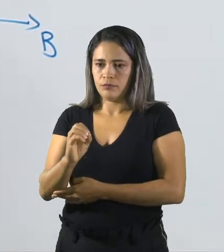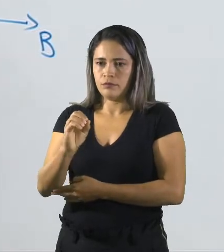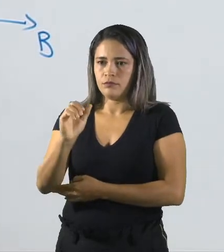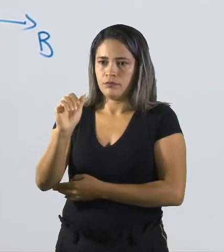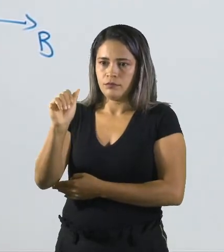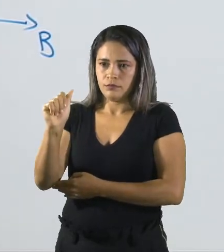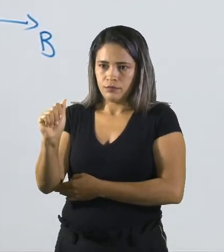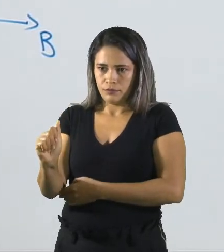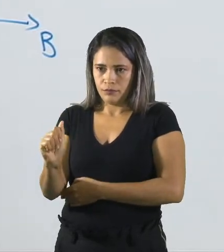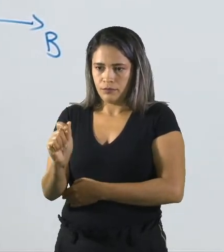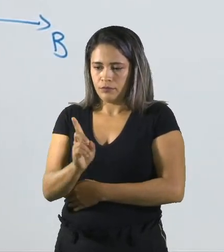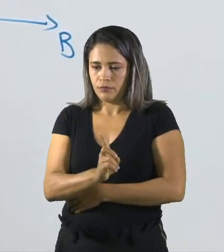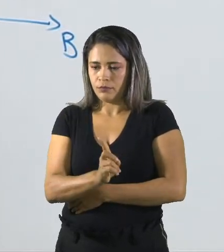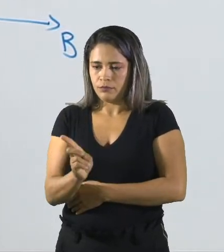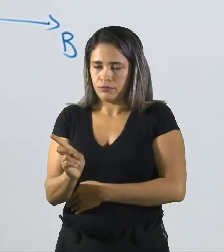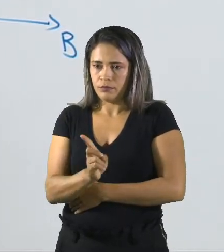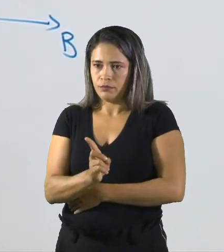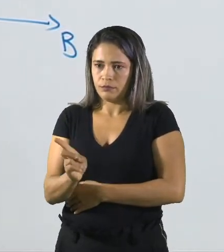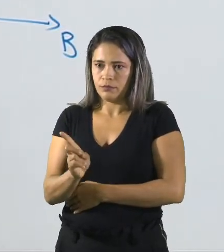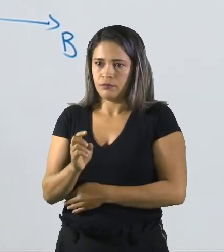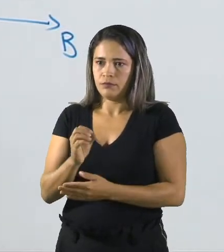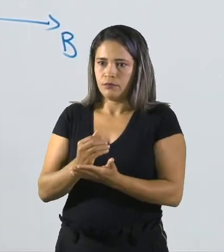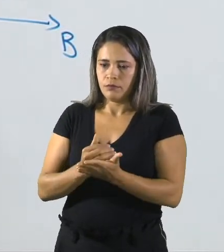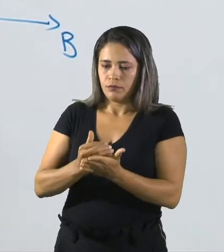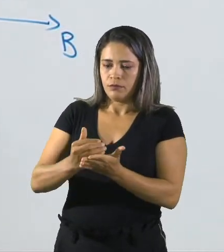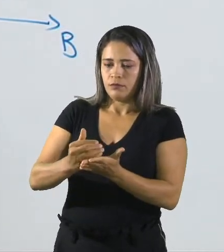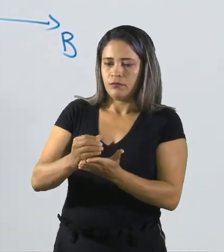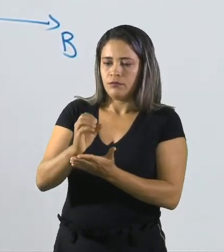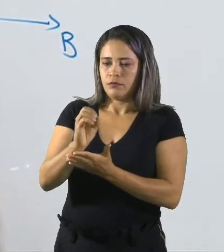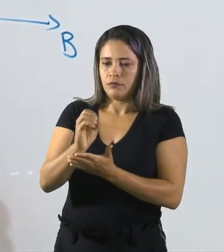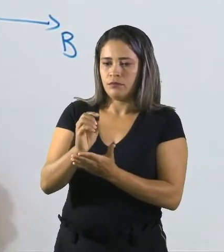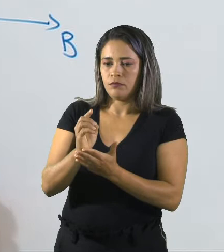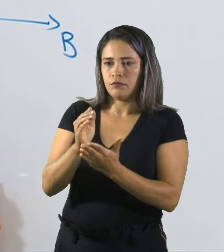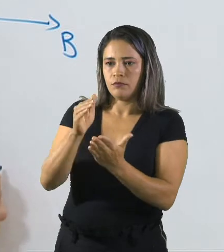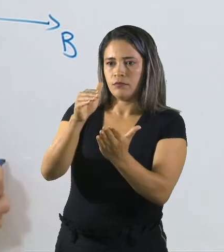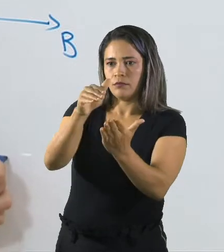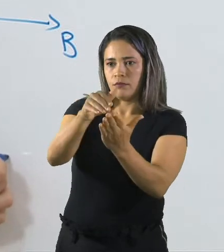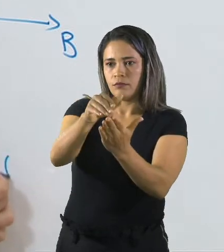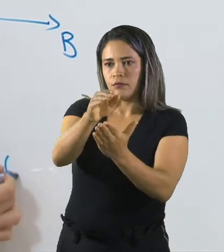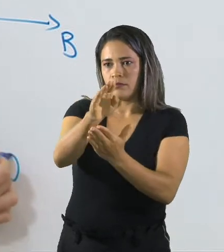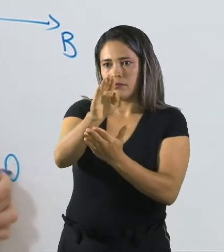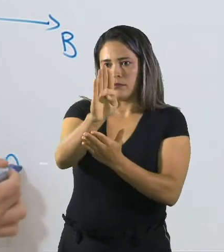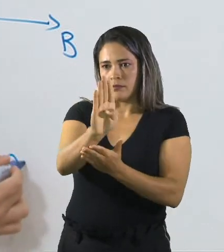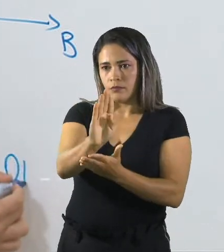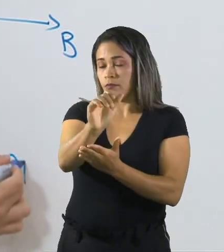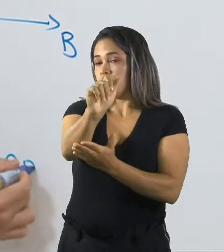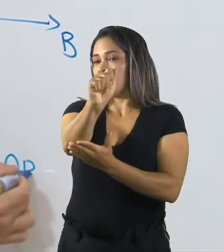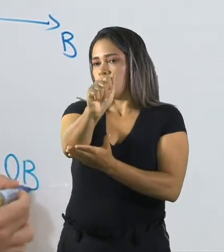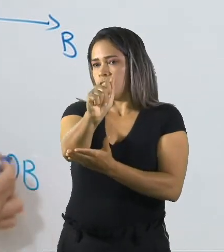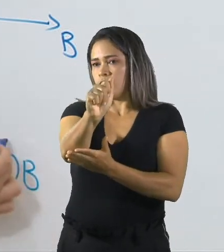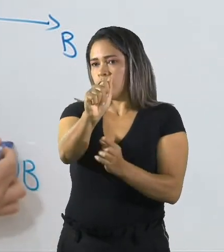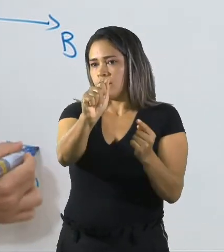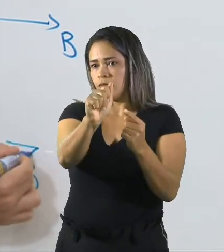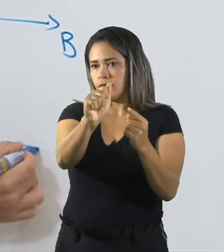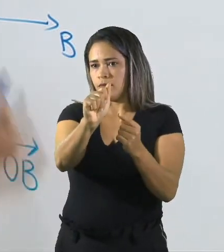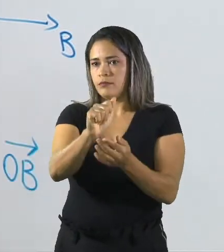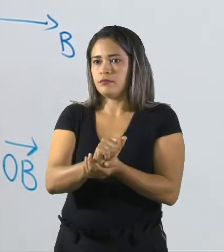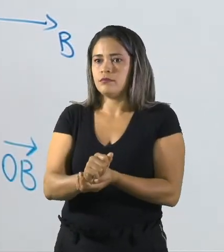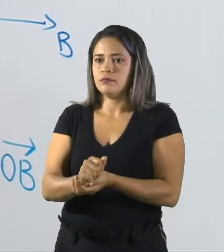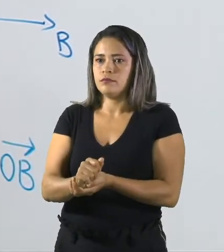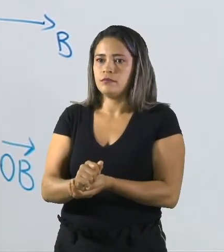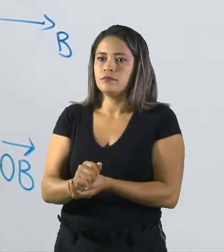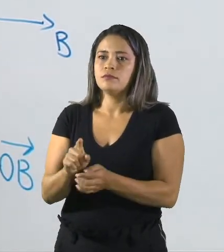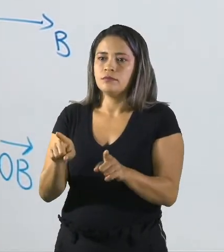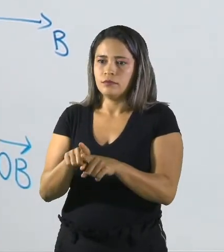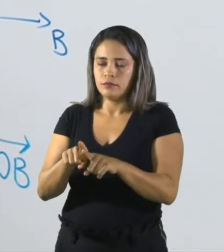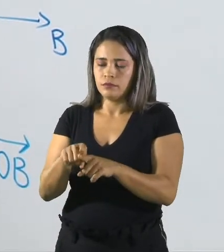OA, ou seja, ela tem origem no ponto O e passa pelo ponto A, assim como a semirreta